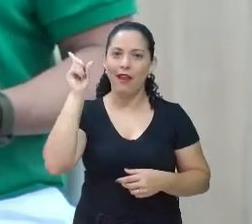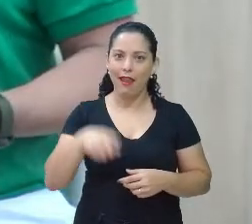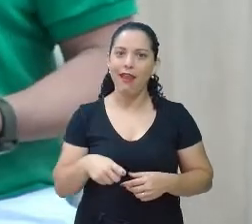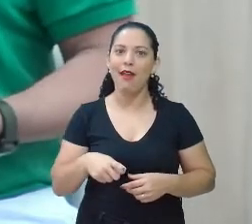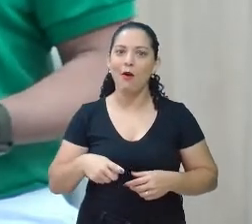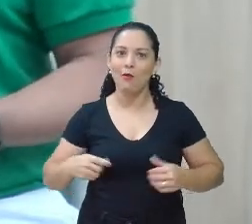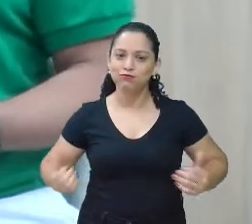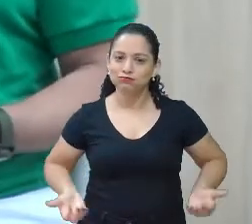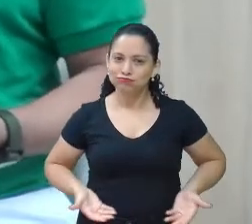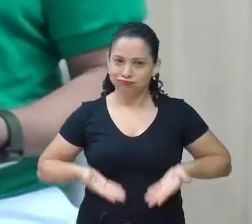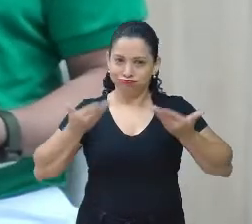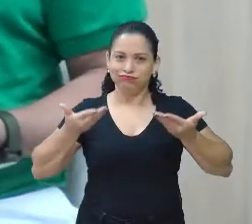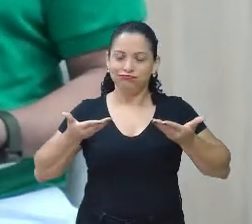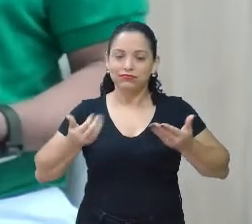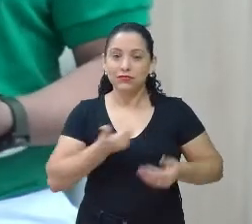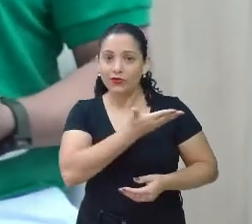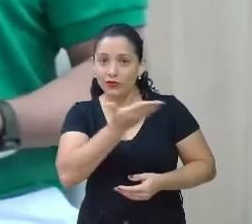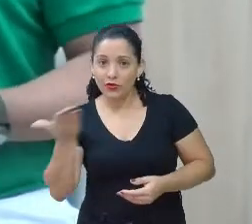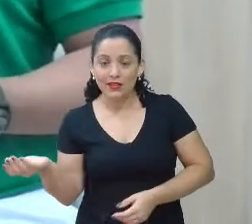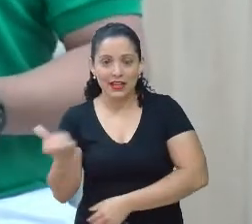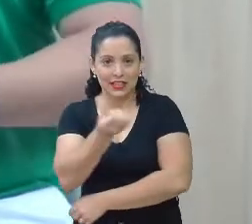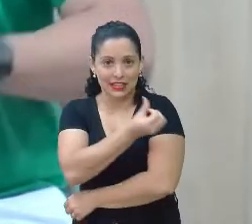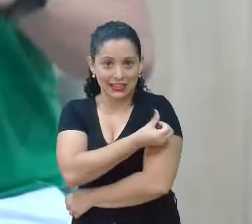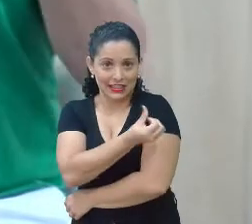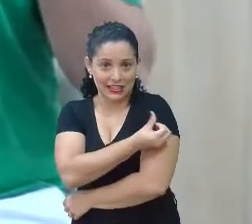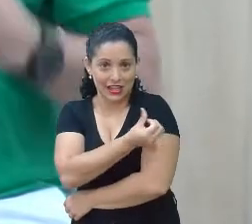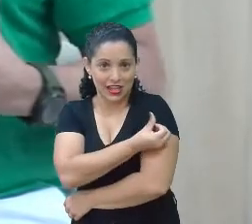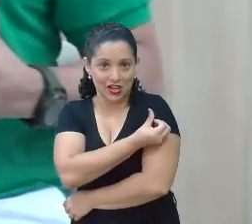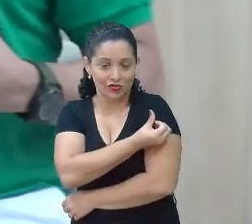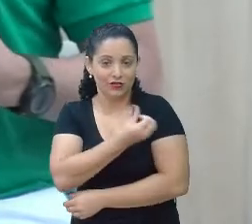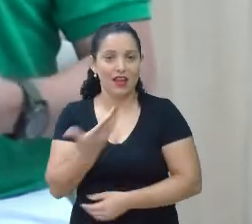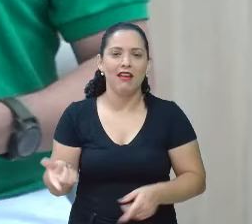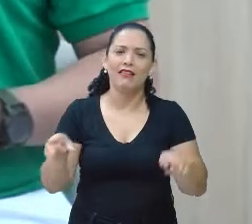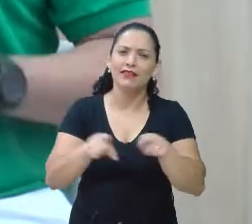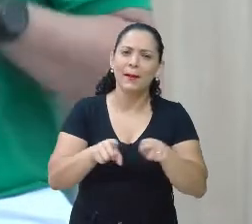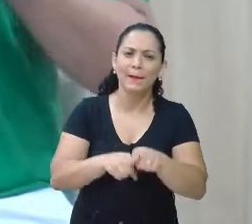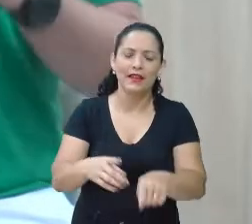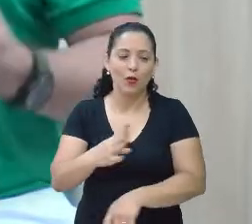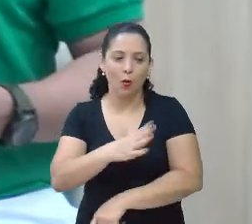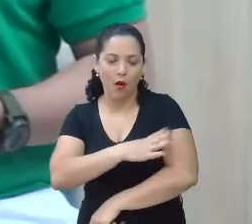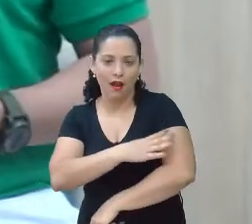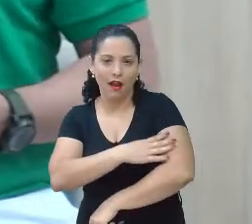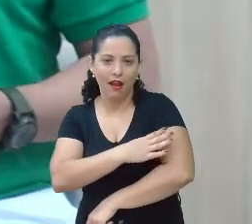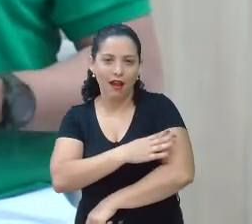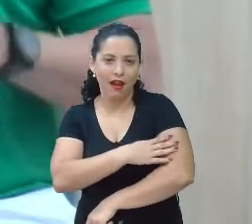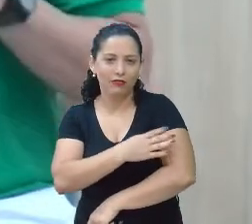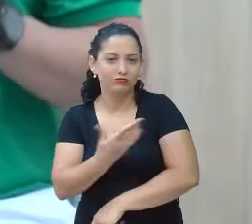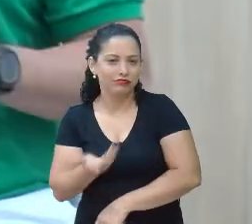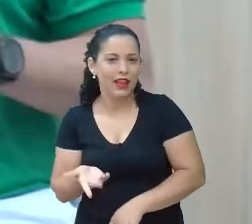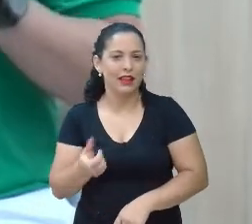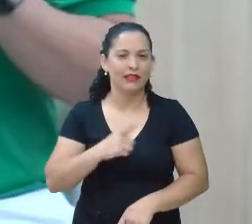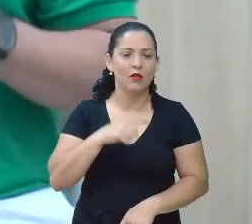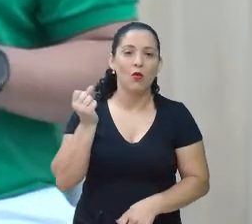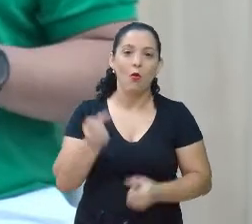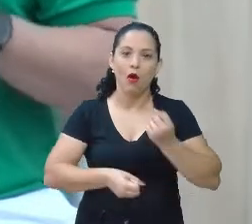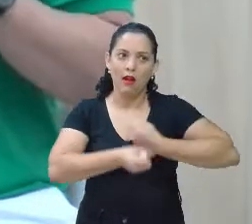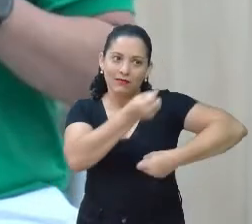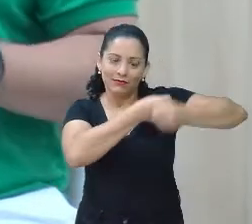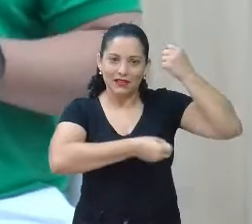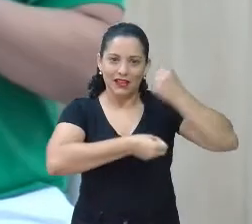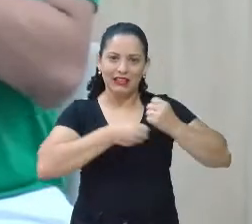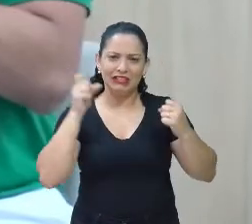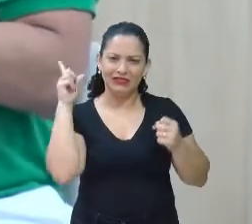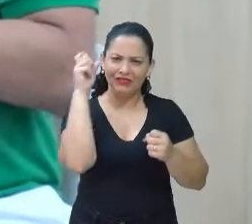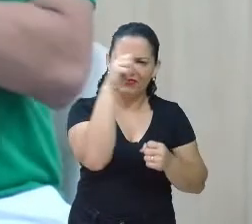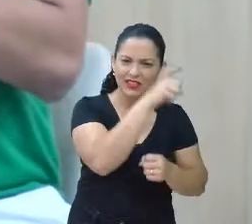nosso conhecimento. Então, você que é do 6º ano, você que está saindo lá do 4º ano, de um ano complicado de pandemia, não se resuma às aulas de